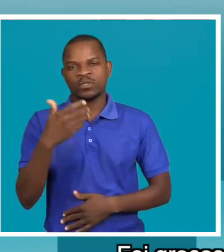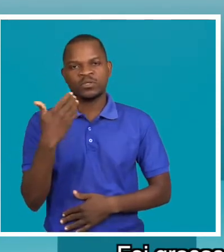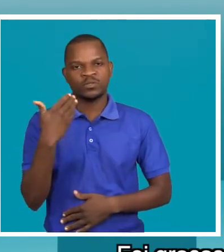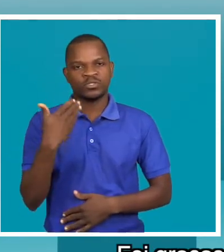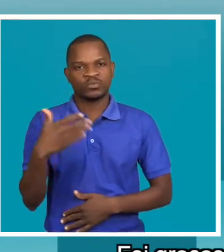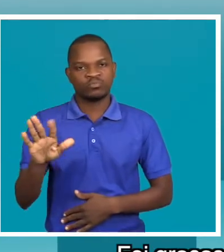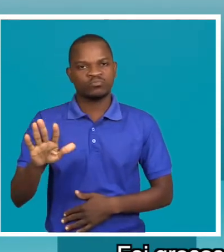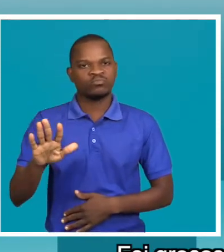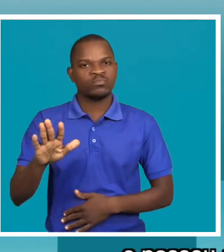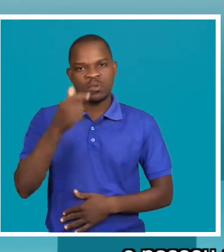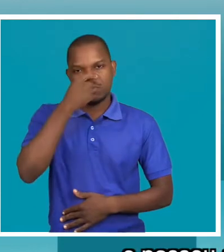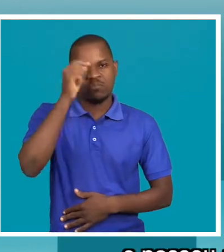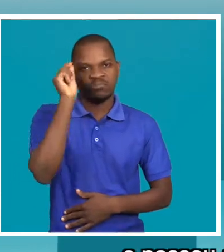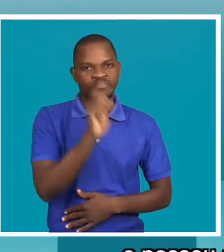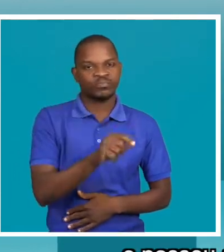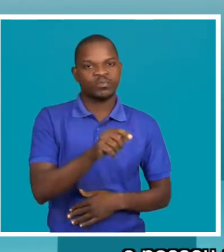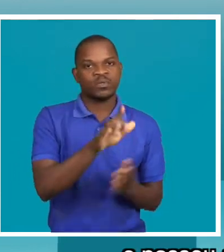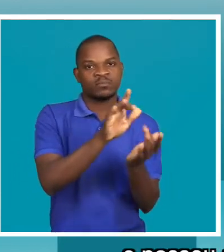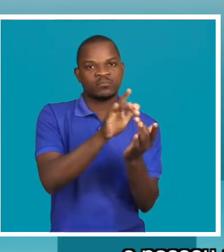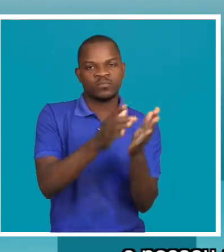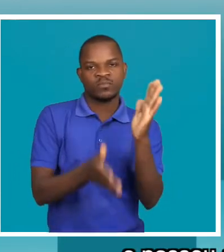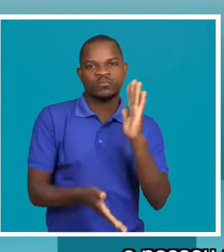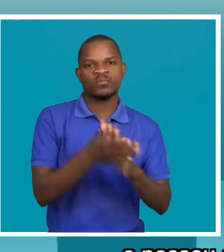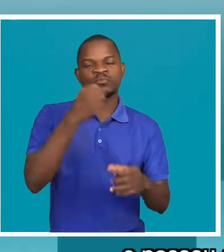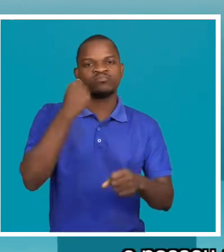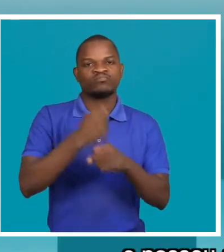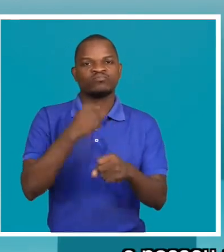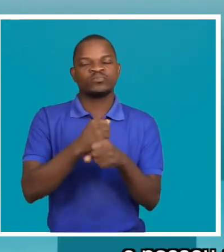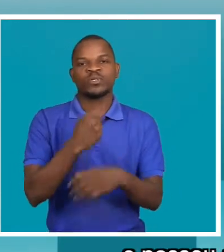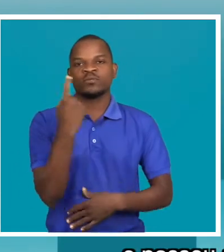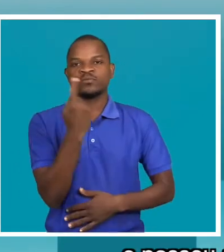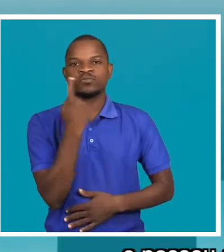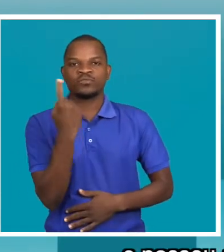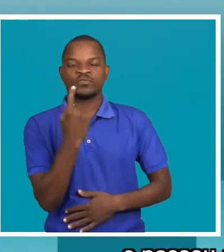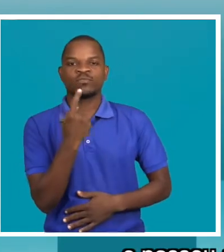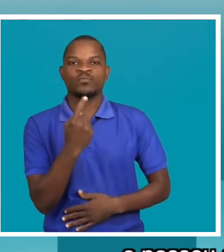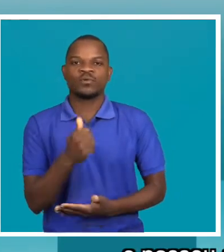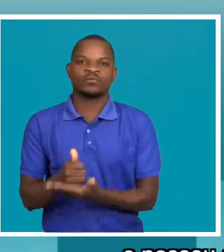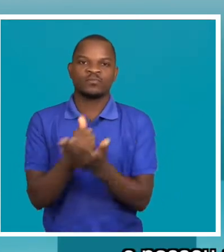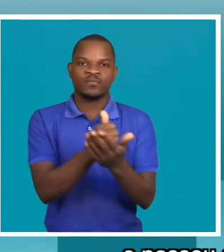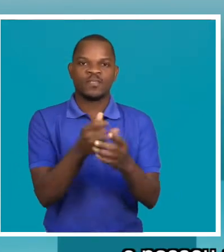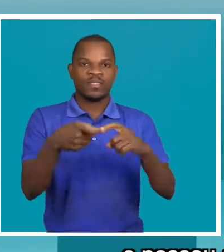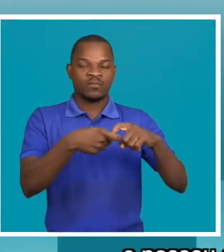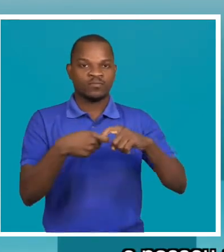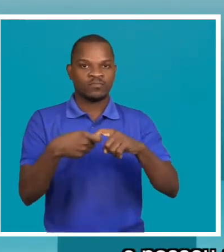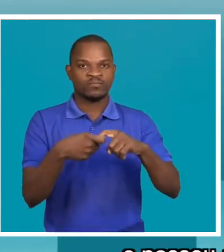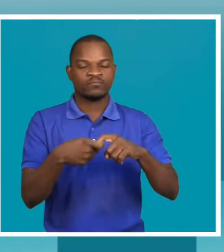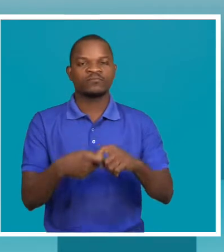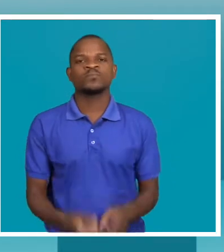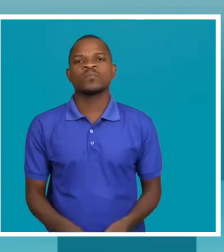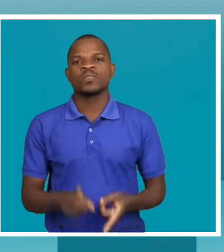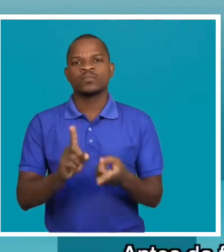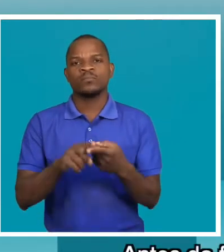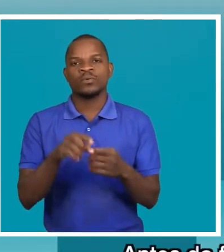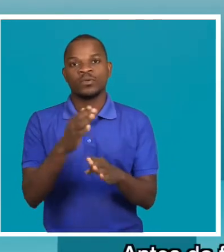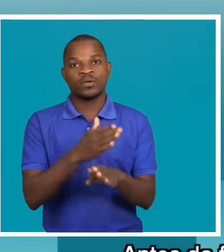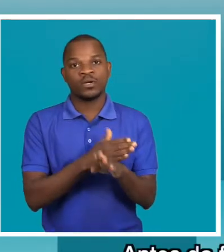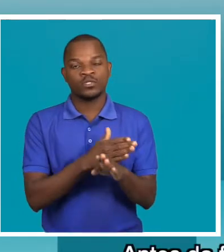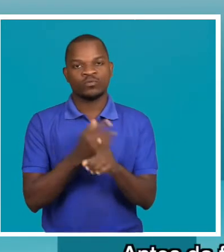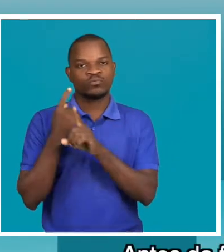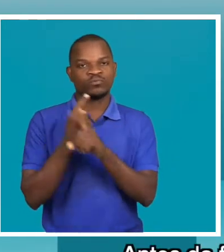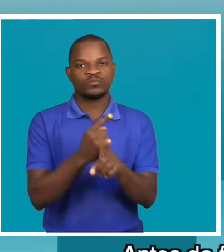a mendicidade e passou a desenvolver o seu próprio trabalho para sustentar a sua família. Antes